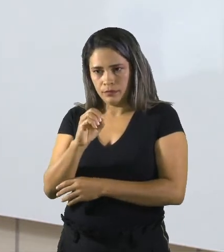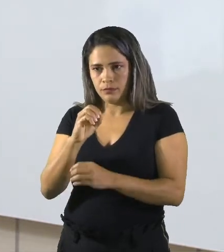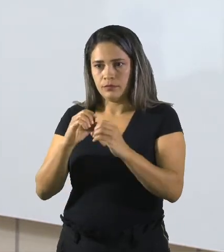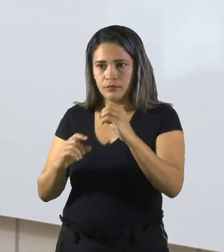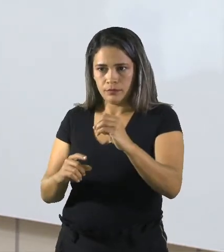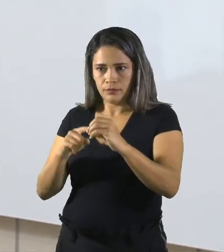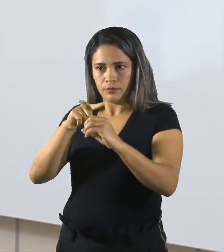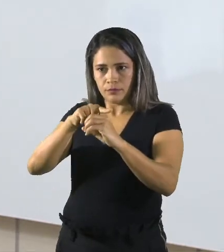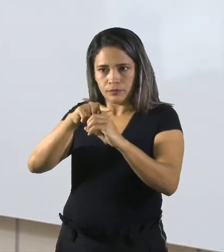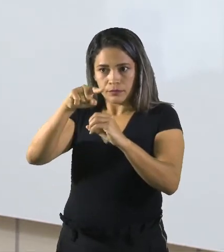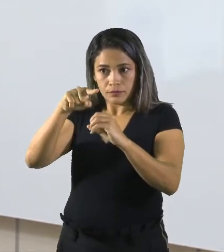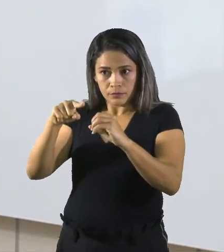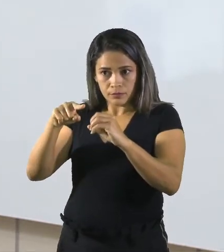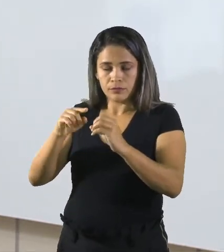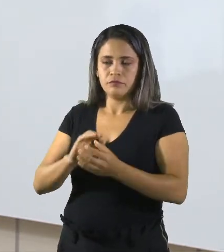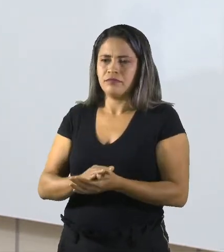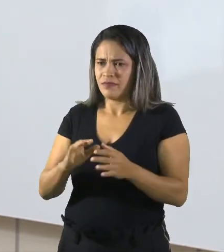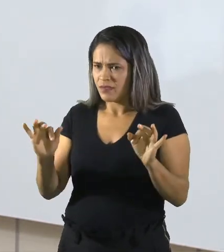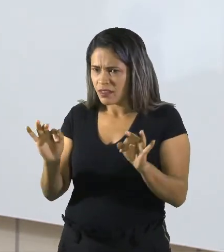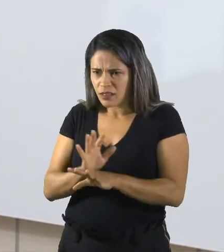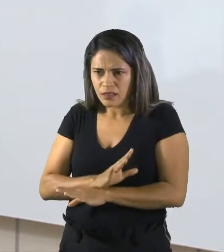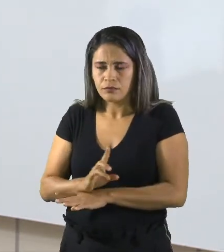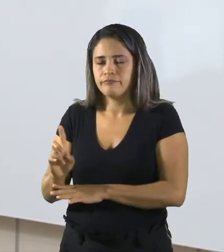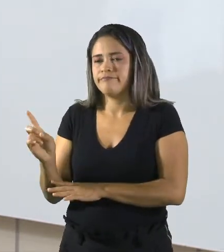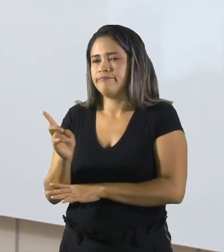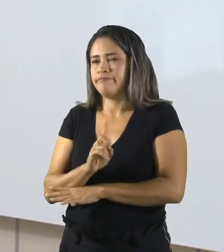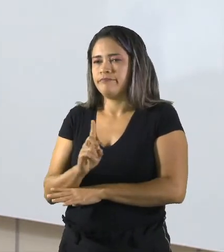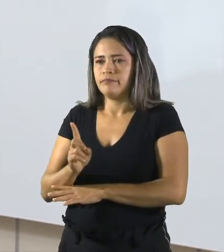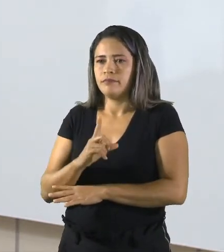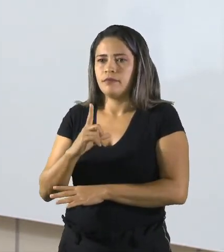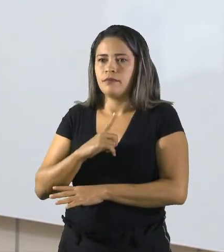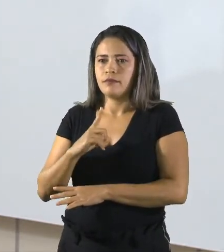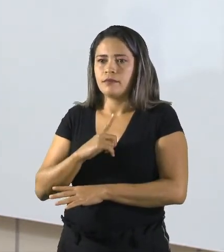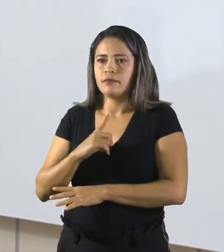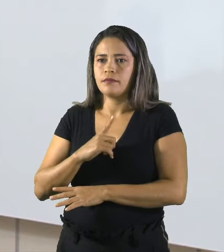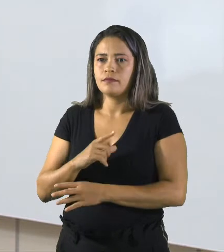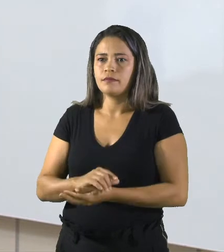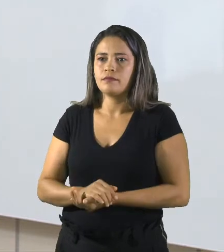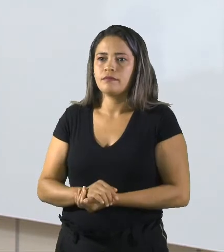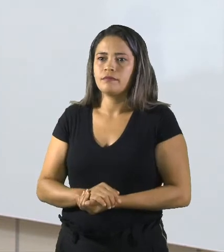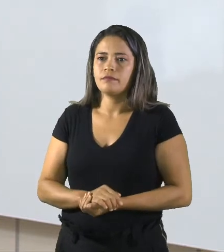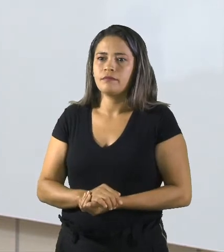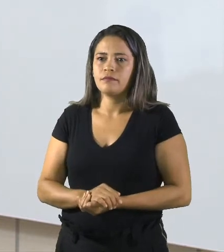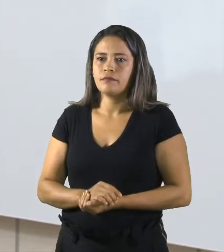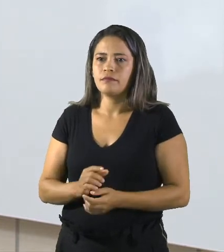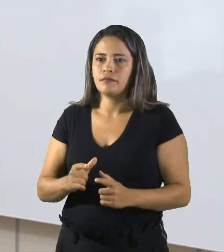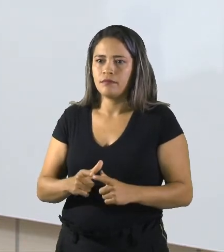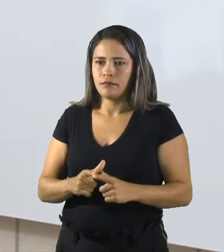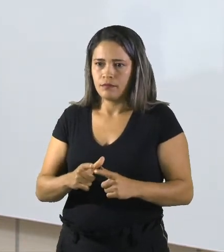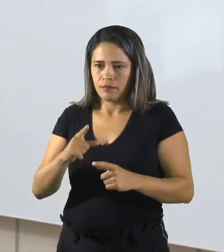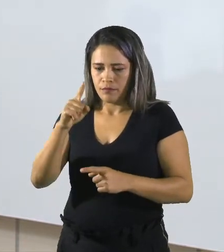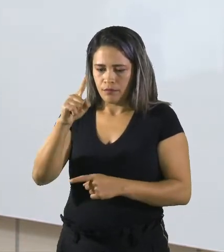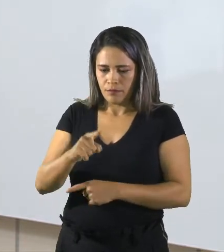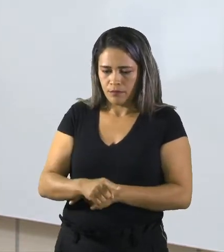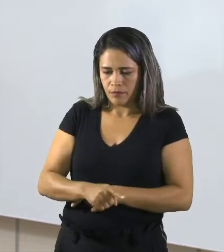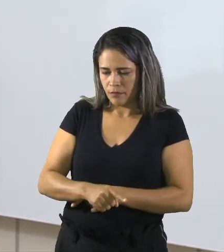ok? Acabou? Não, porque eu tenho ainda esse ângulo maior, que passa pelos